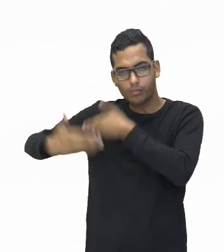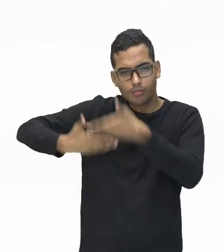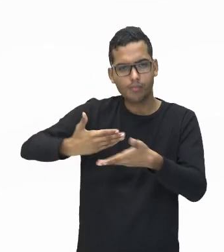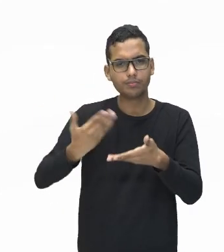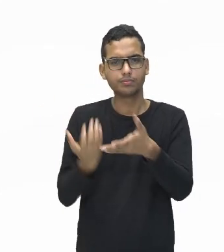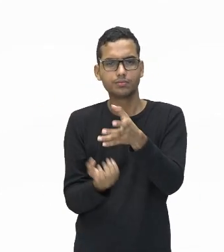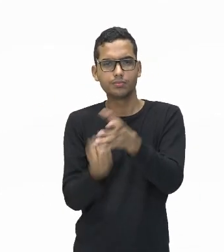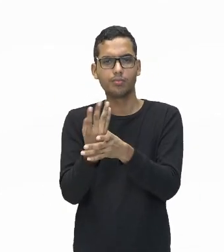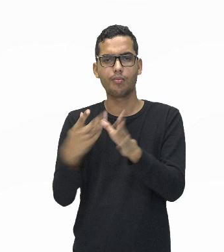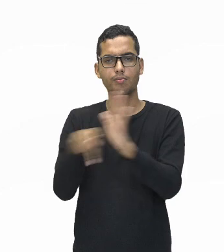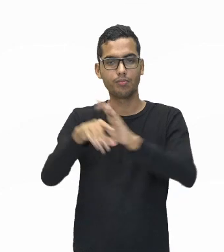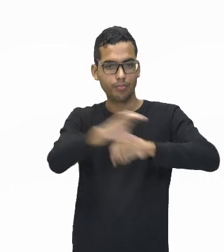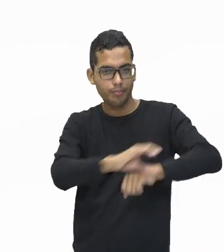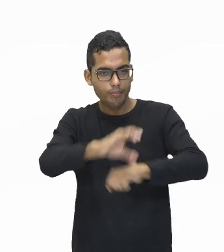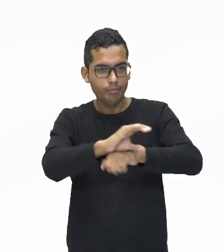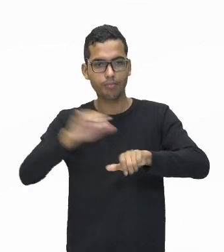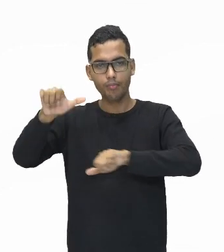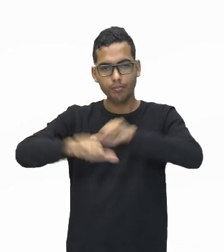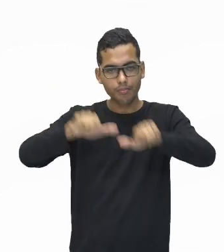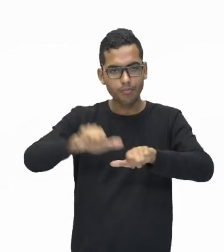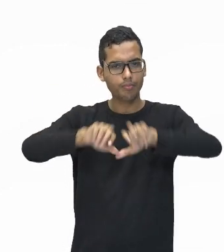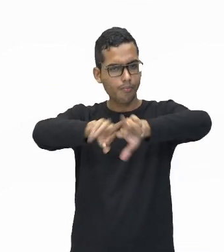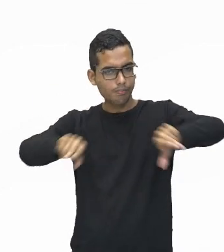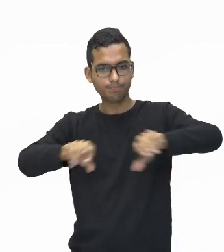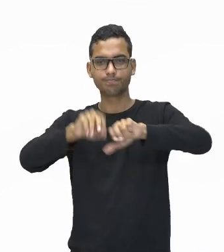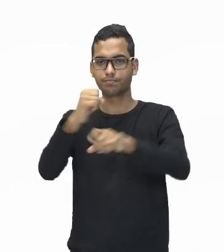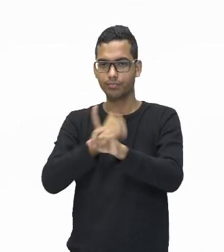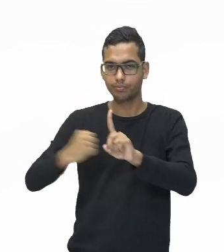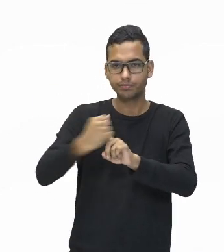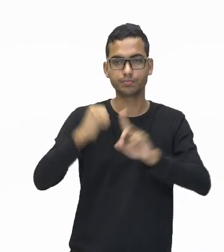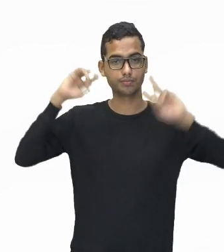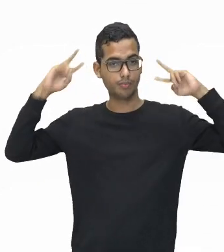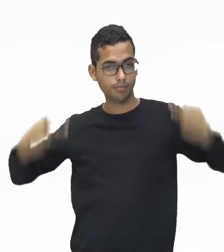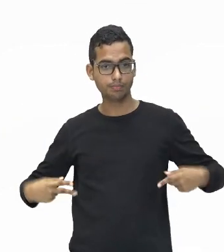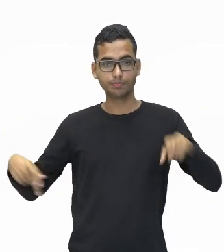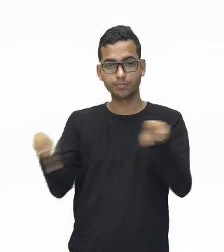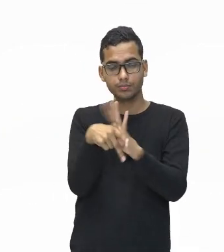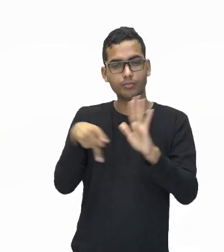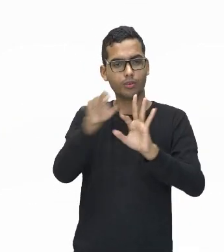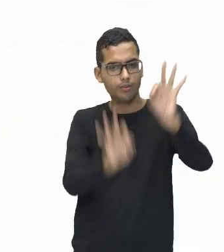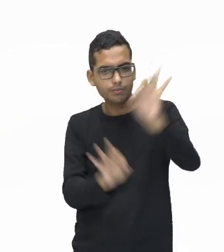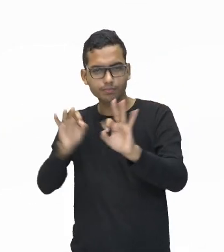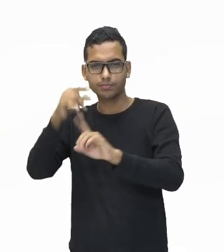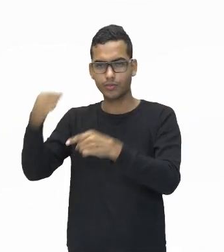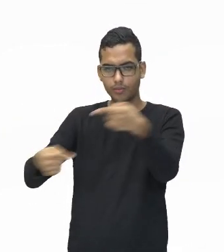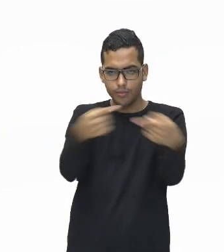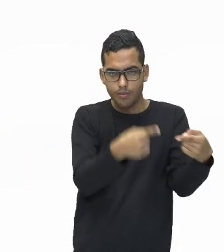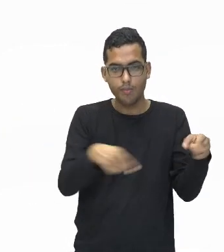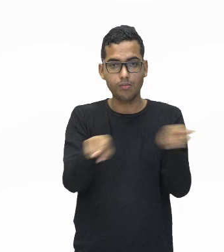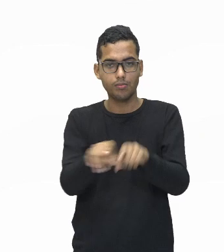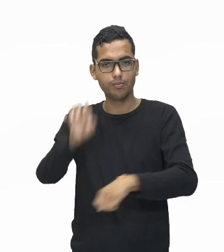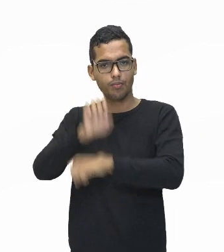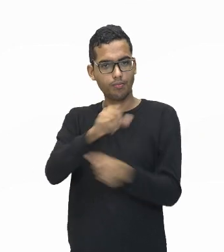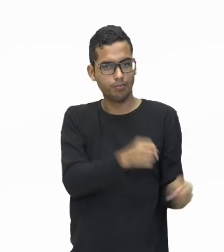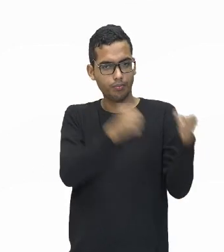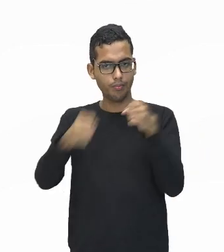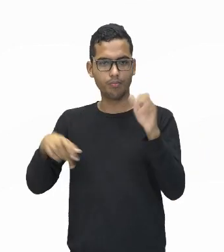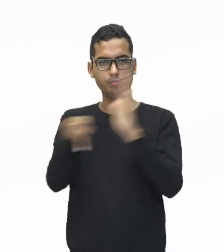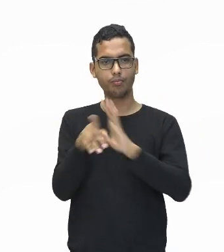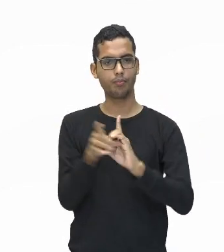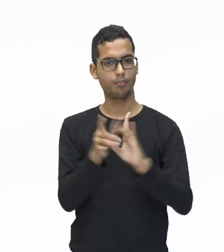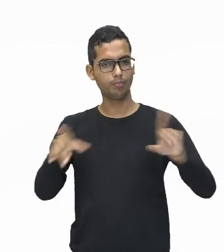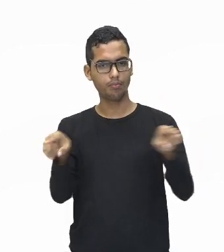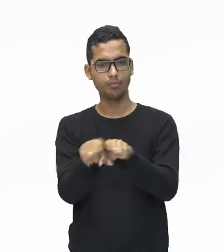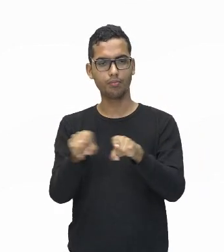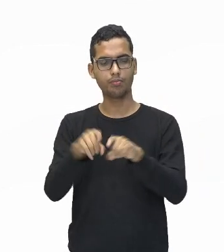de formação, constituição e transformação de diferentes sociedades humanas e suas formas de organização política, seja em Estado,